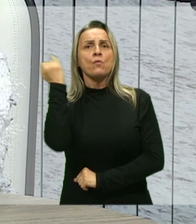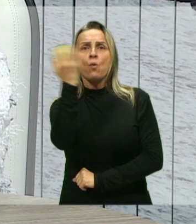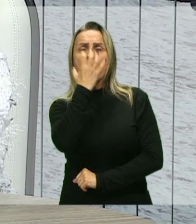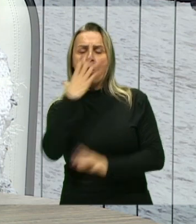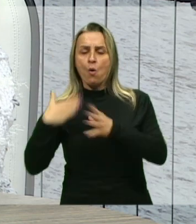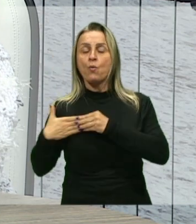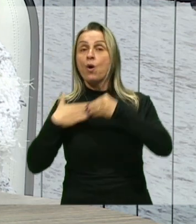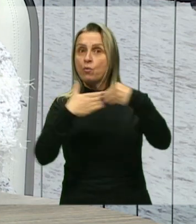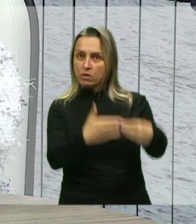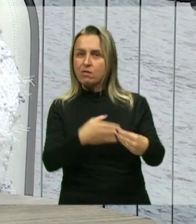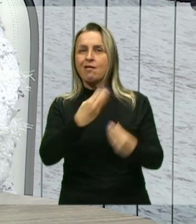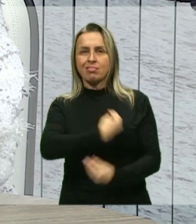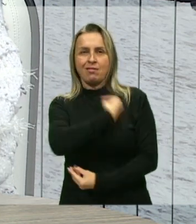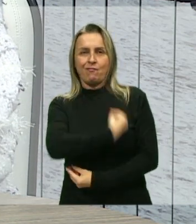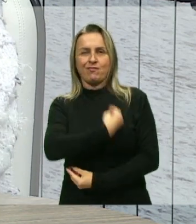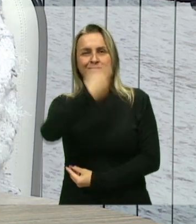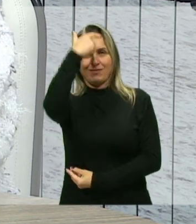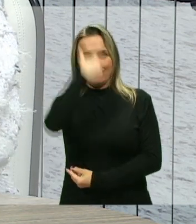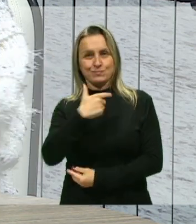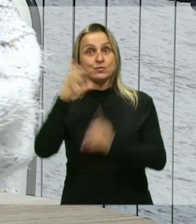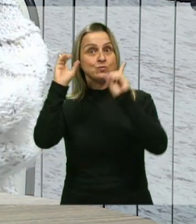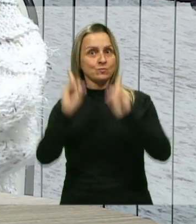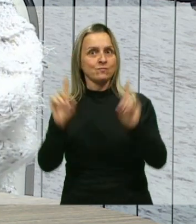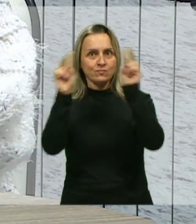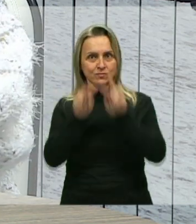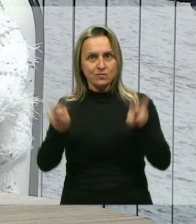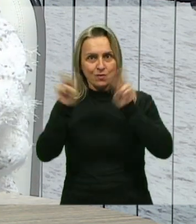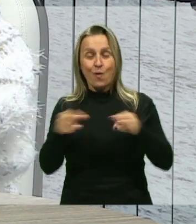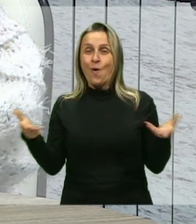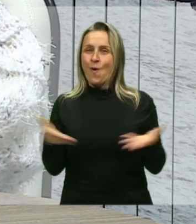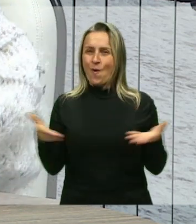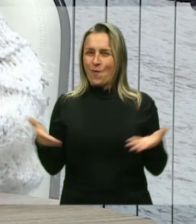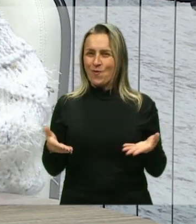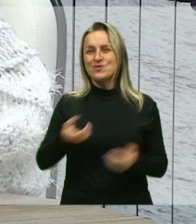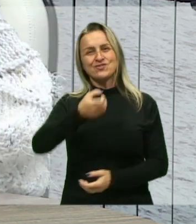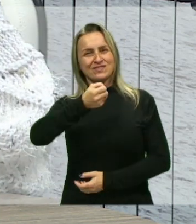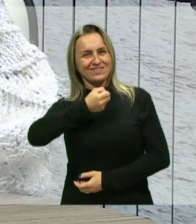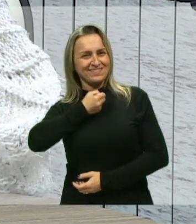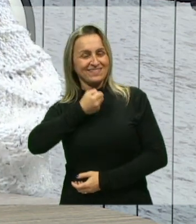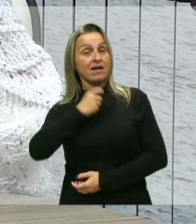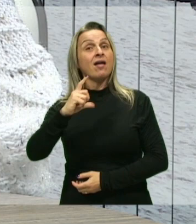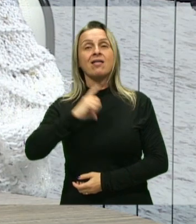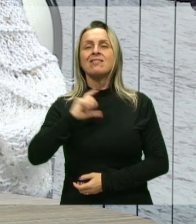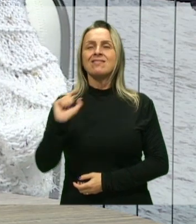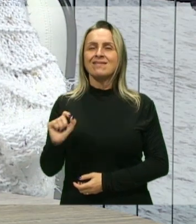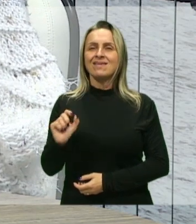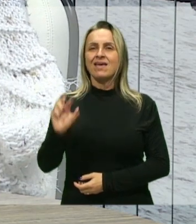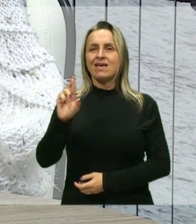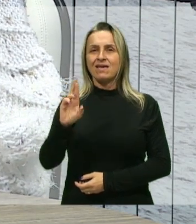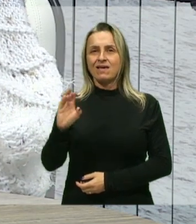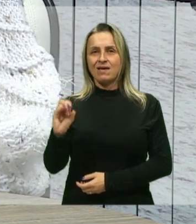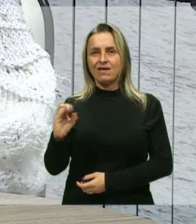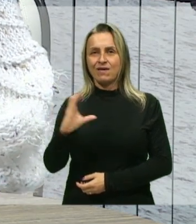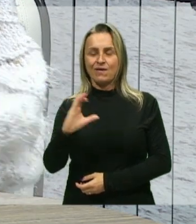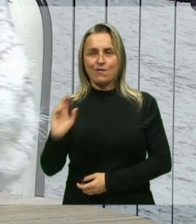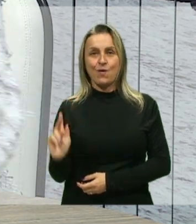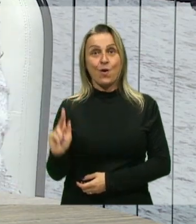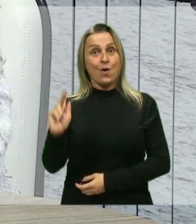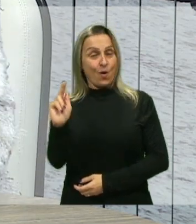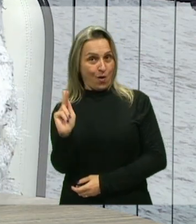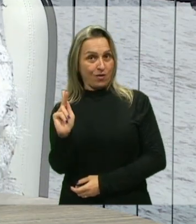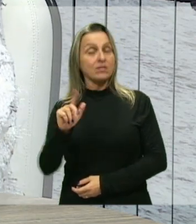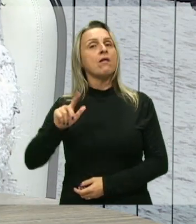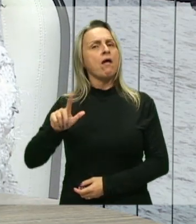deficiência visual, é que hoje o Câmara Aberta recebe aqui o Roque Hudson de Sá Silva Júnior, que